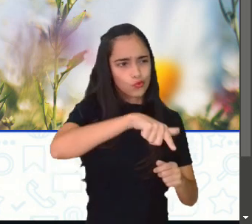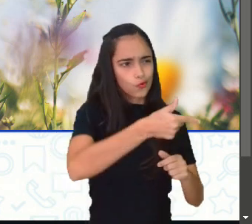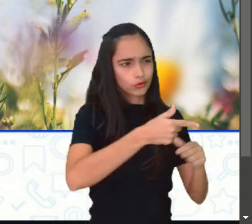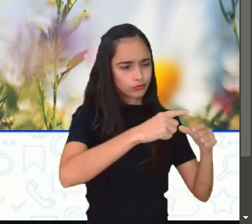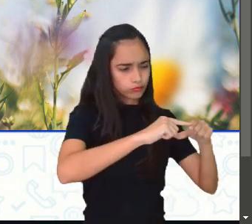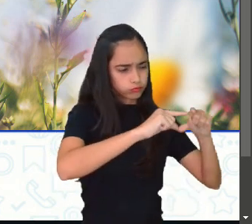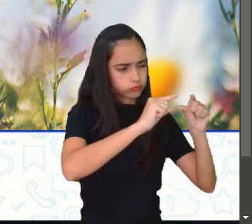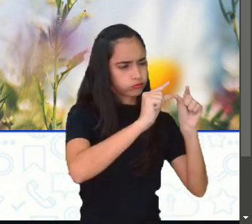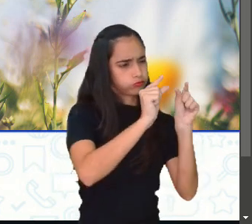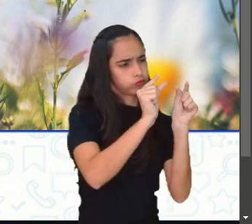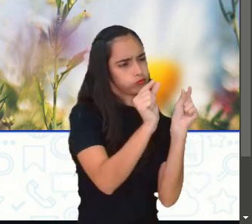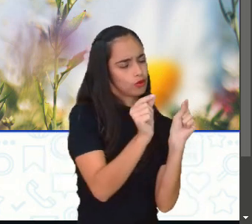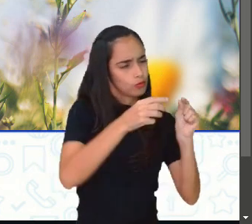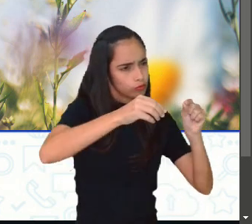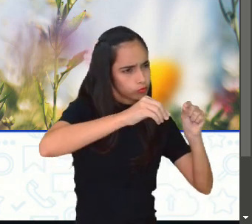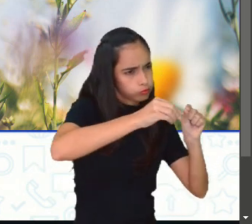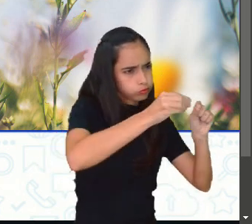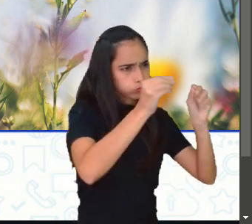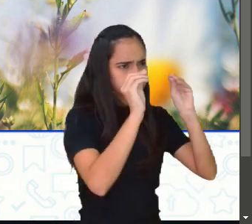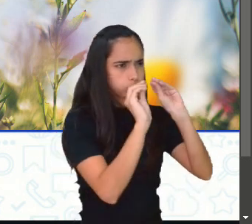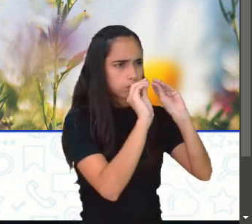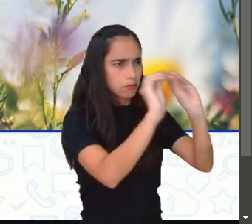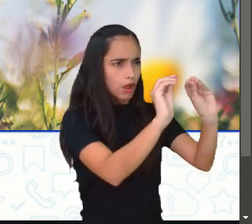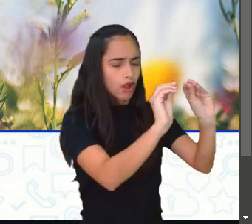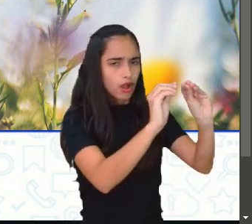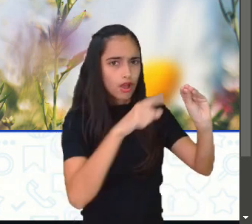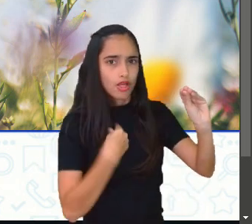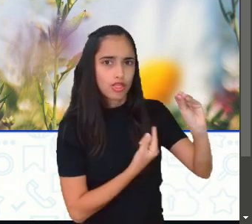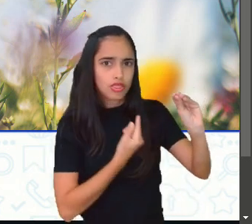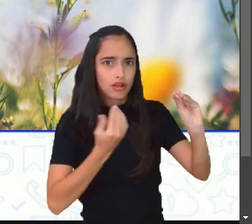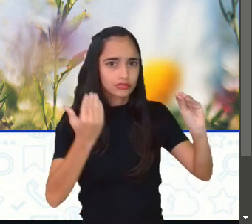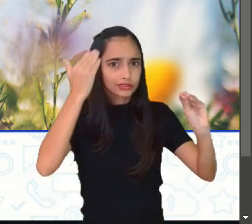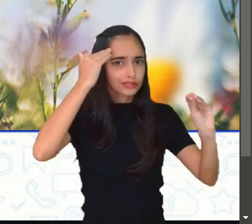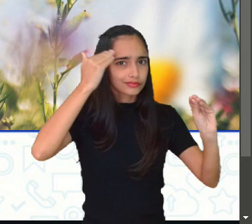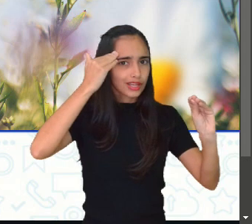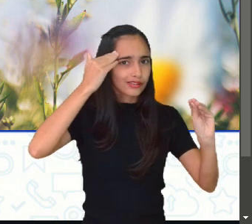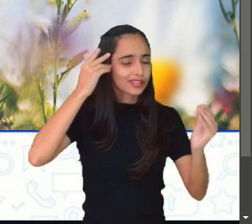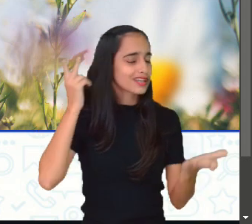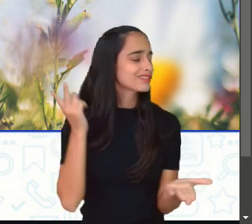que esse trabalho é feito todos os anos. Talvez não pela mesma menina,